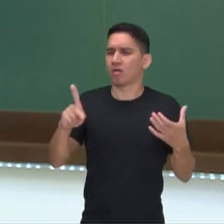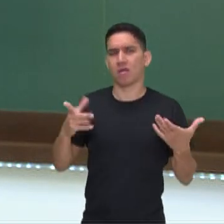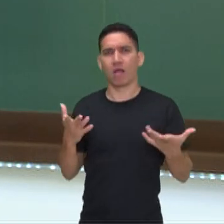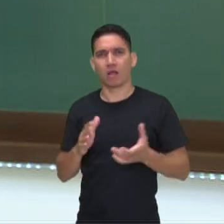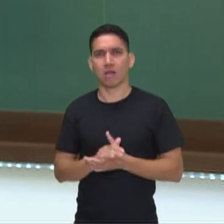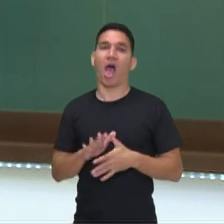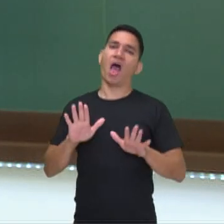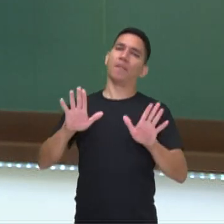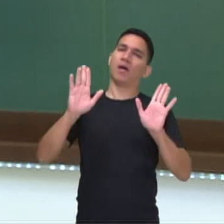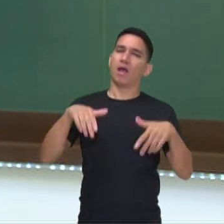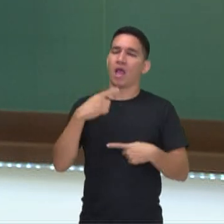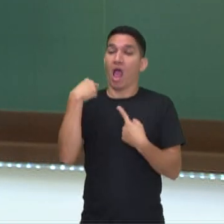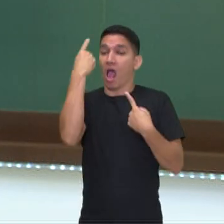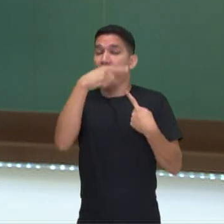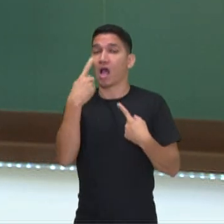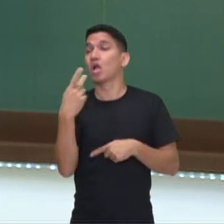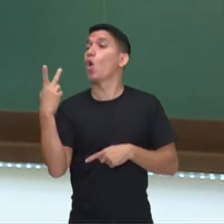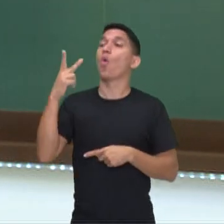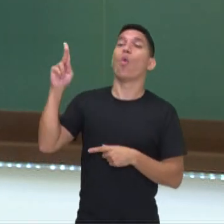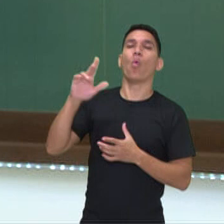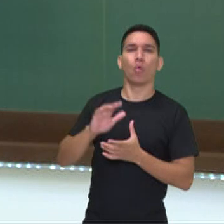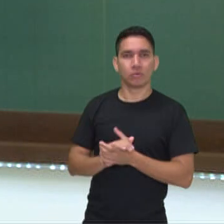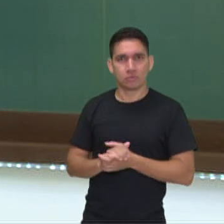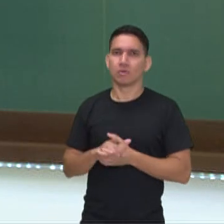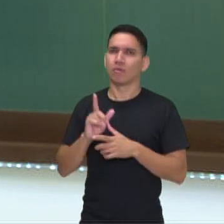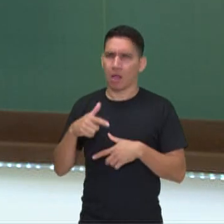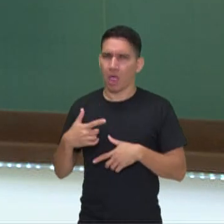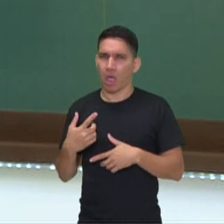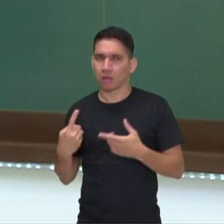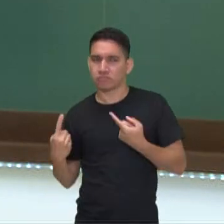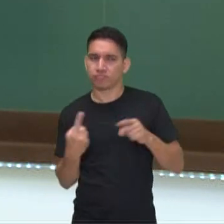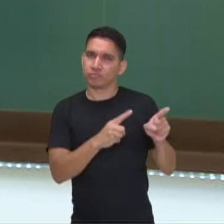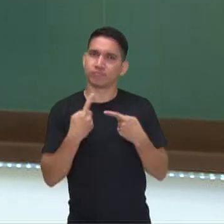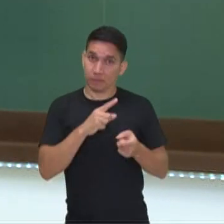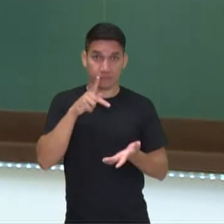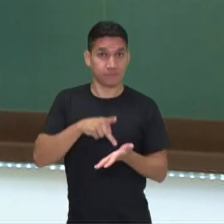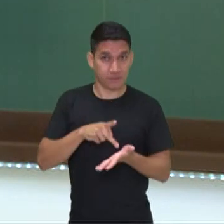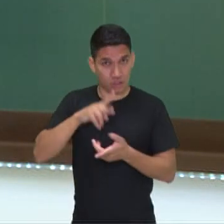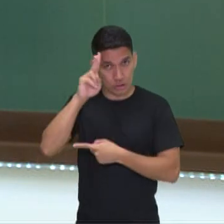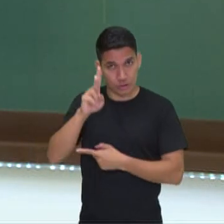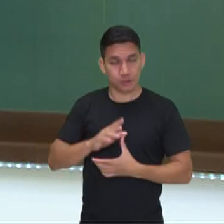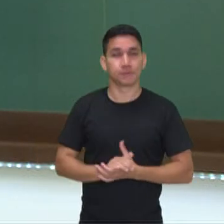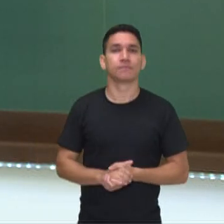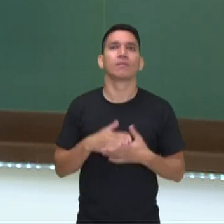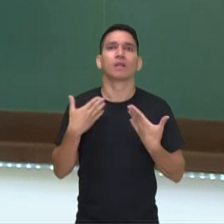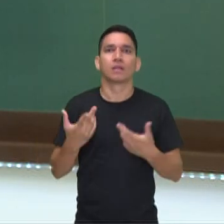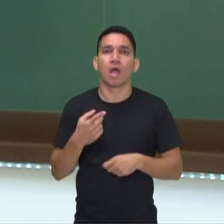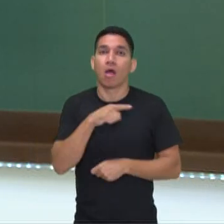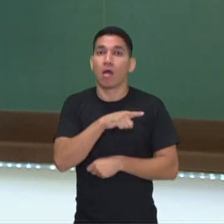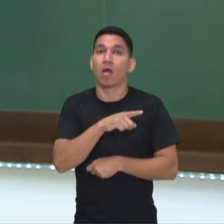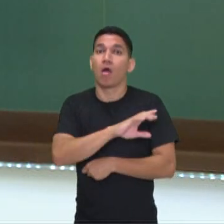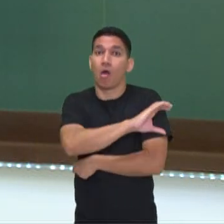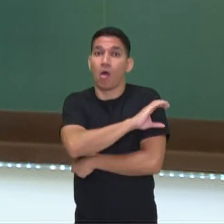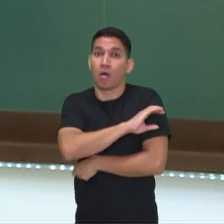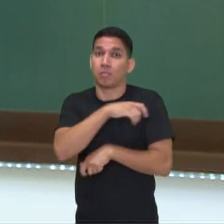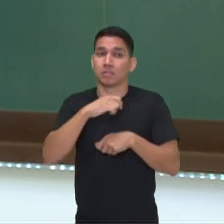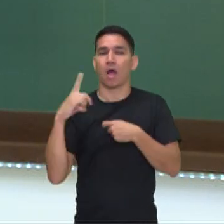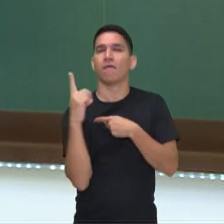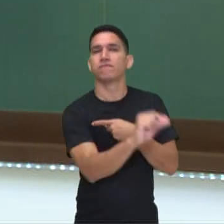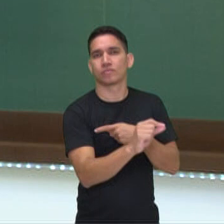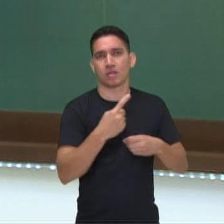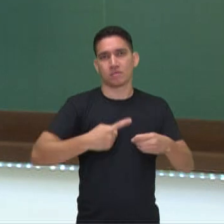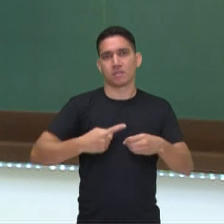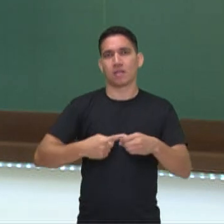a cara do fulano, né? Isso é uma parte verídica. E o cara é obrigado até a sair da cidade, né? Depois